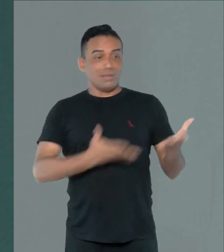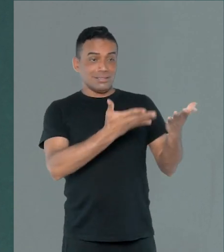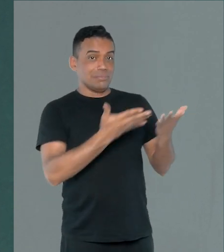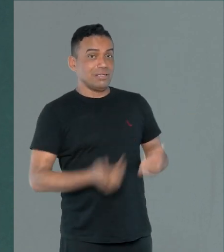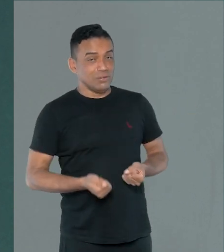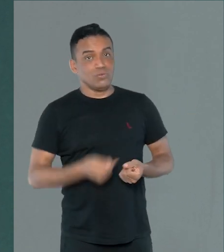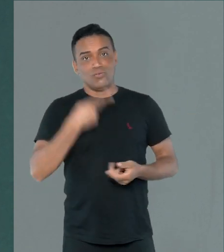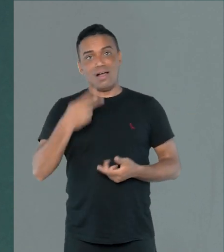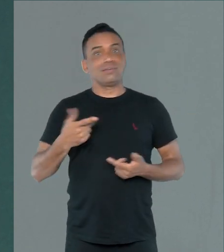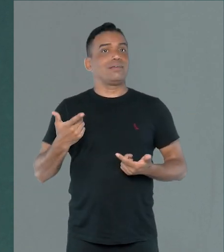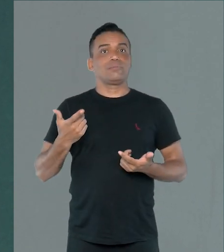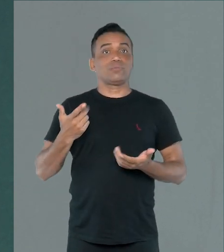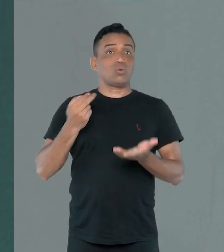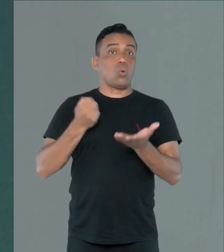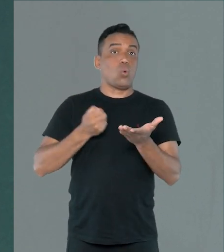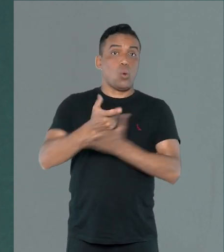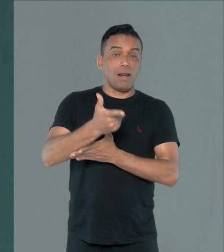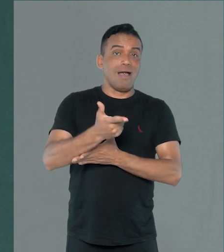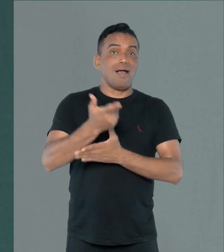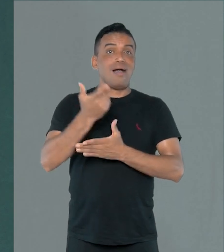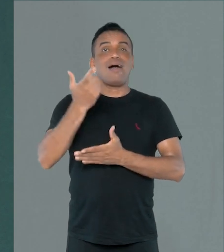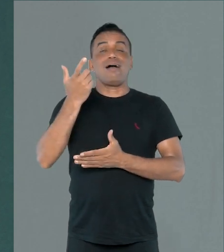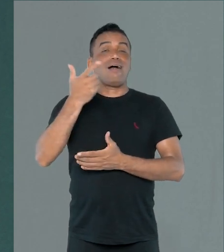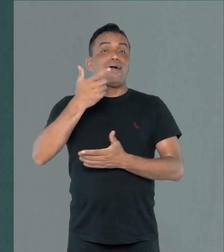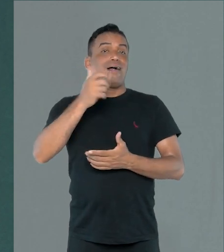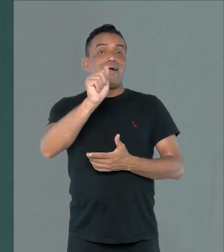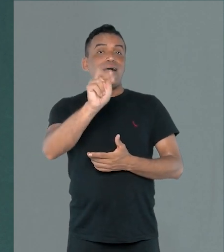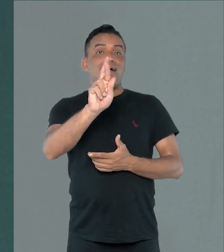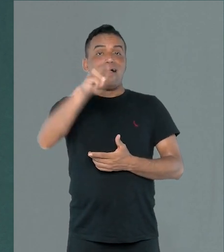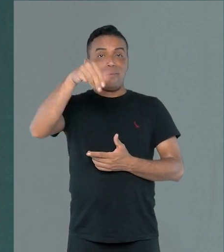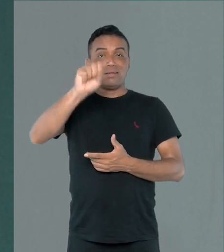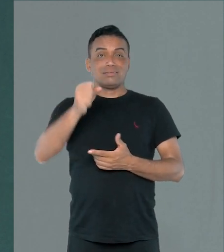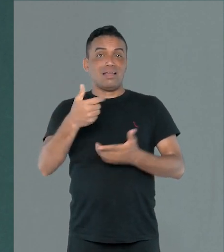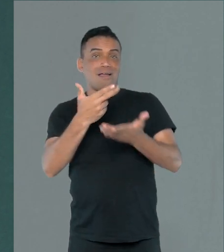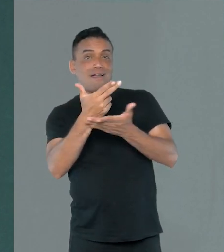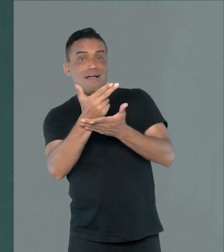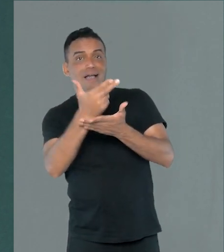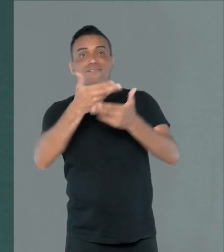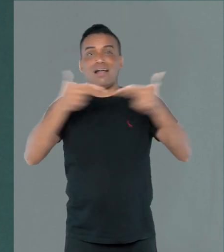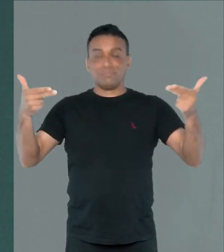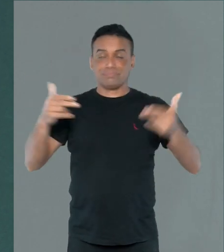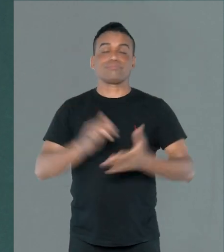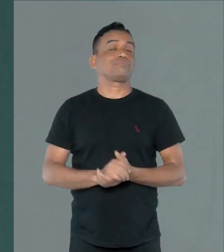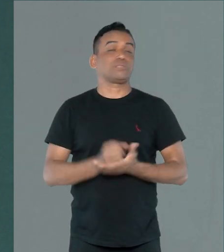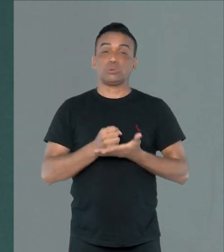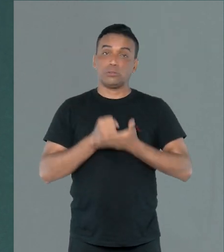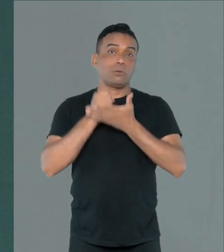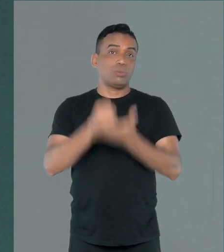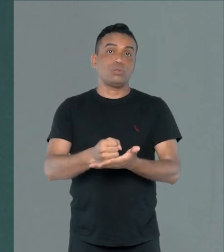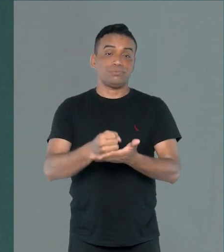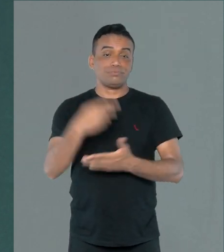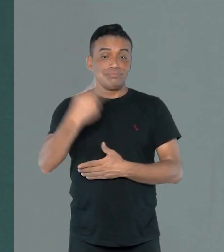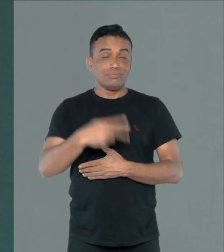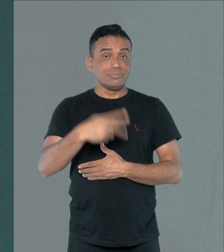falam de armamentos com o presidente e tal, mas não tem nenhuma nenhum apoio para uma restauração no